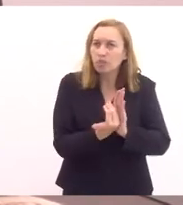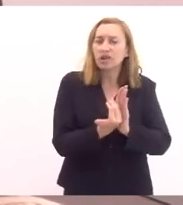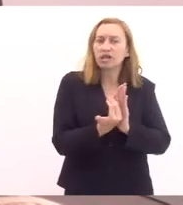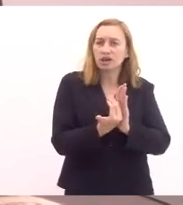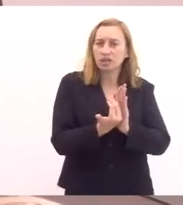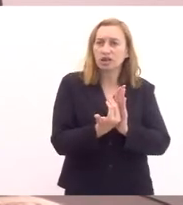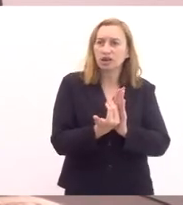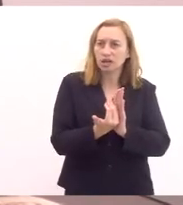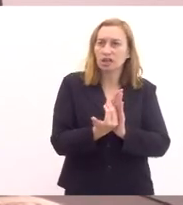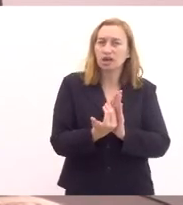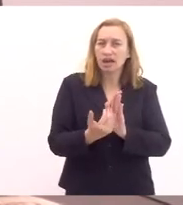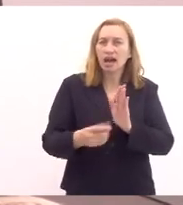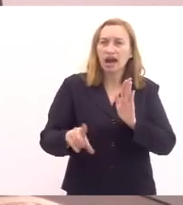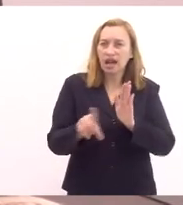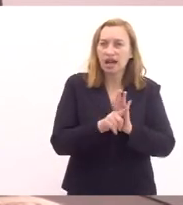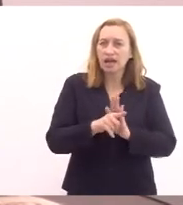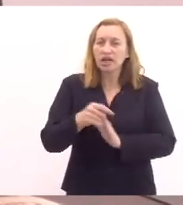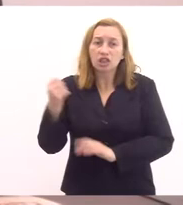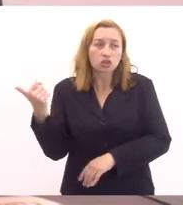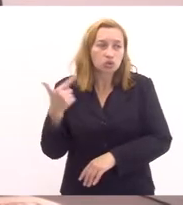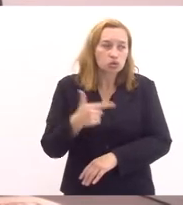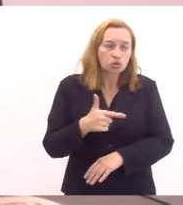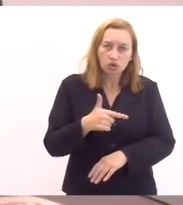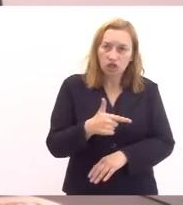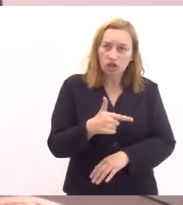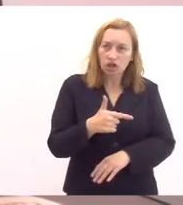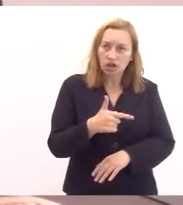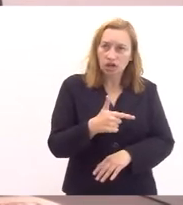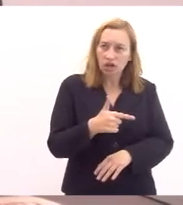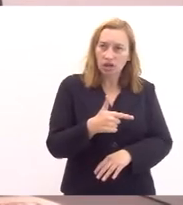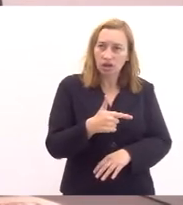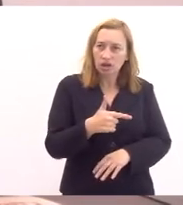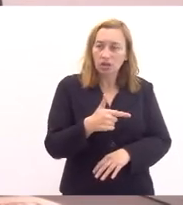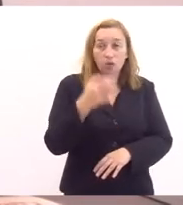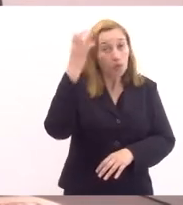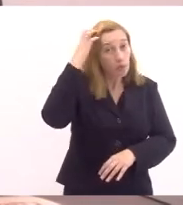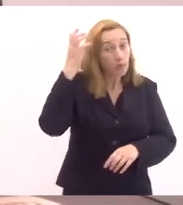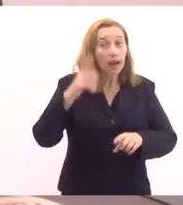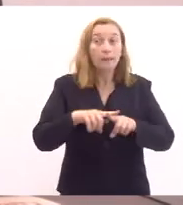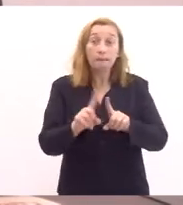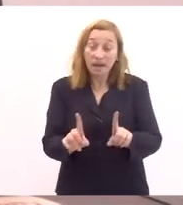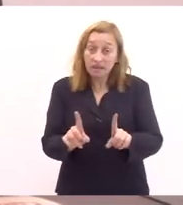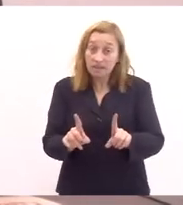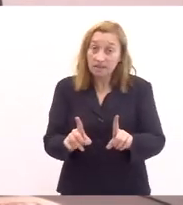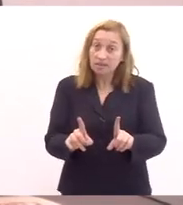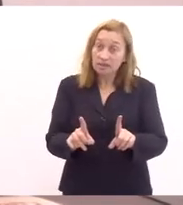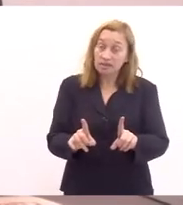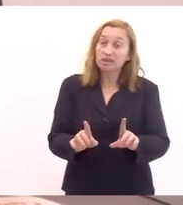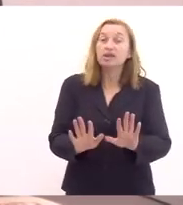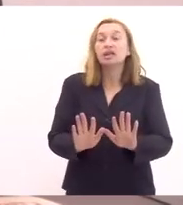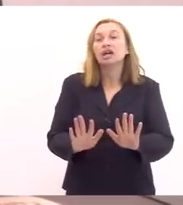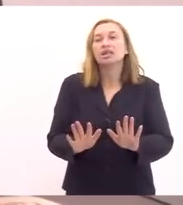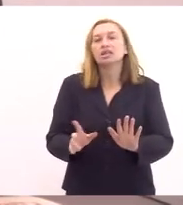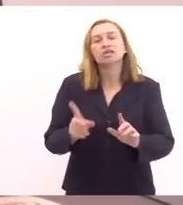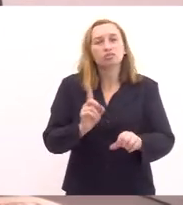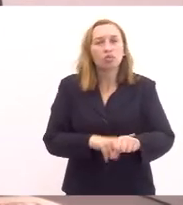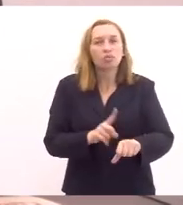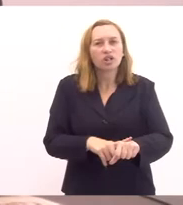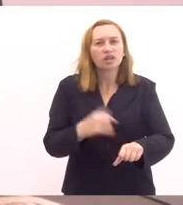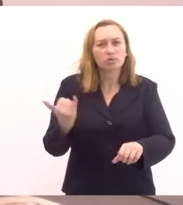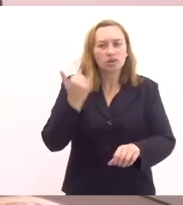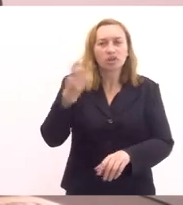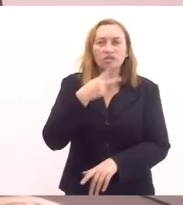do que pune é claro que se tiver que a juíza alguma ação a gente é isso mas enfim é E aí nesse ponto é importante